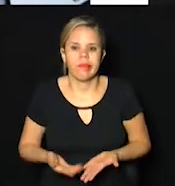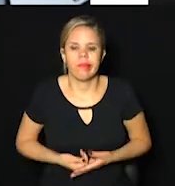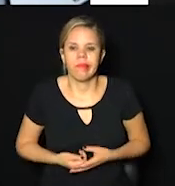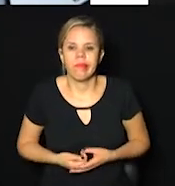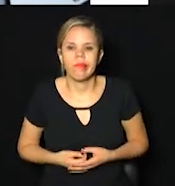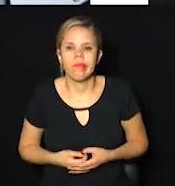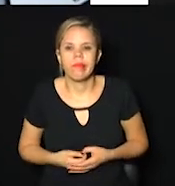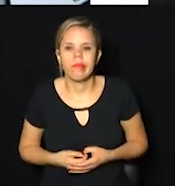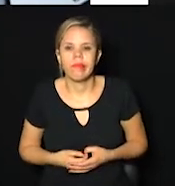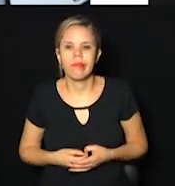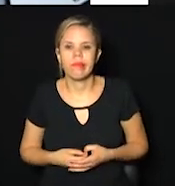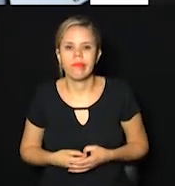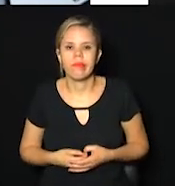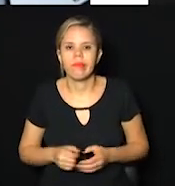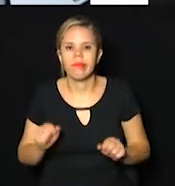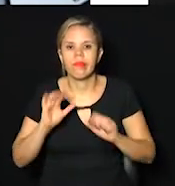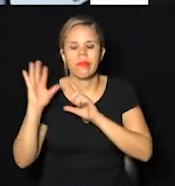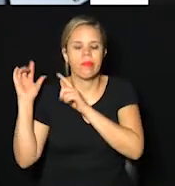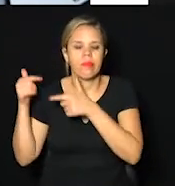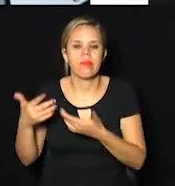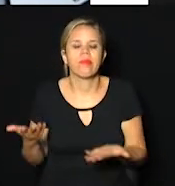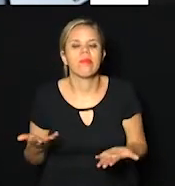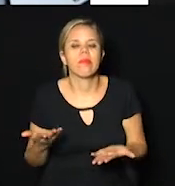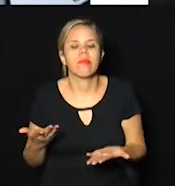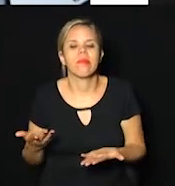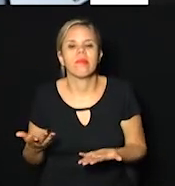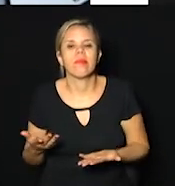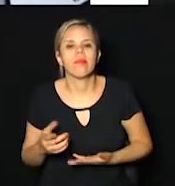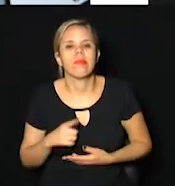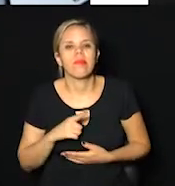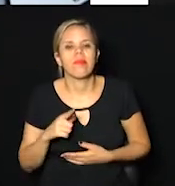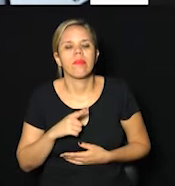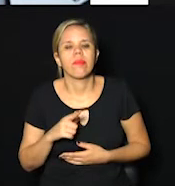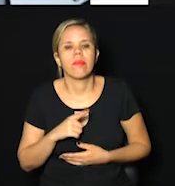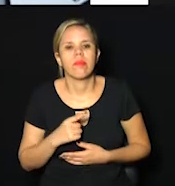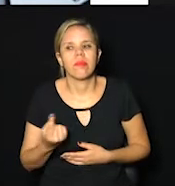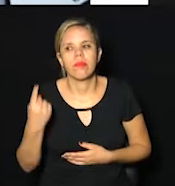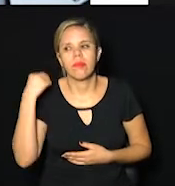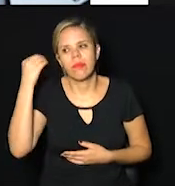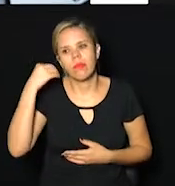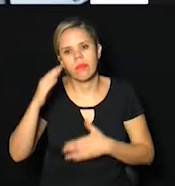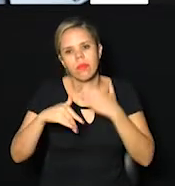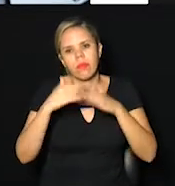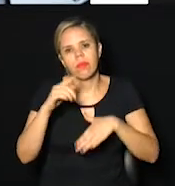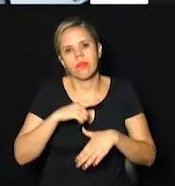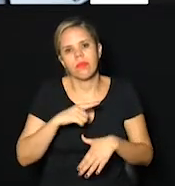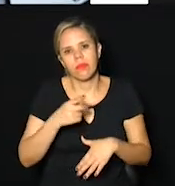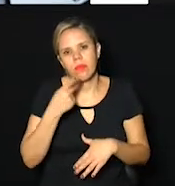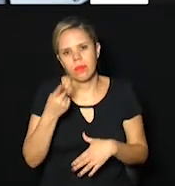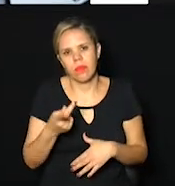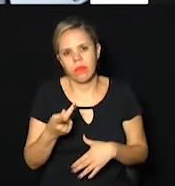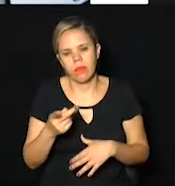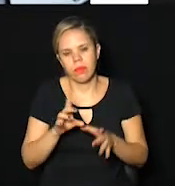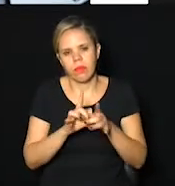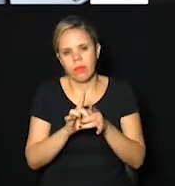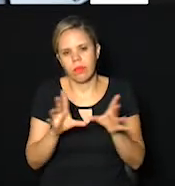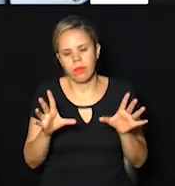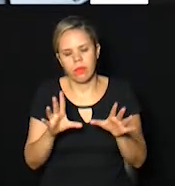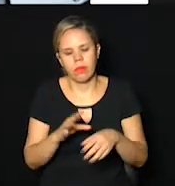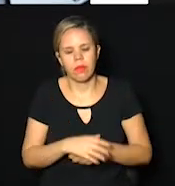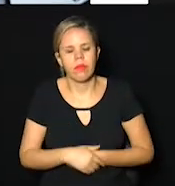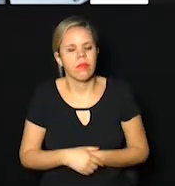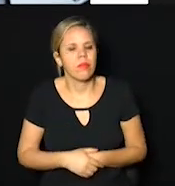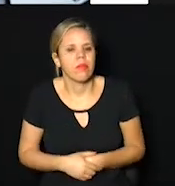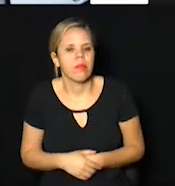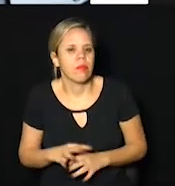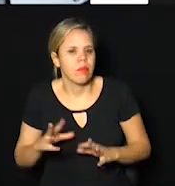dos clássicos, muito clássicos, né? Mas tudo aquilo que a gente tem posteriormente, o desenvolvimento daquilo que a gente chama de democracia liberal,